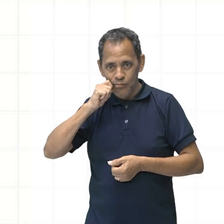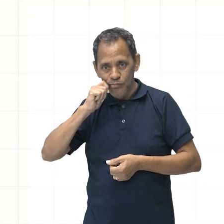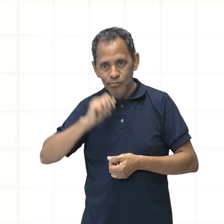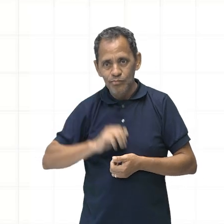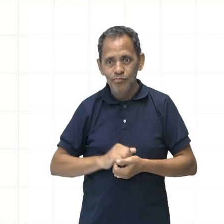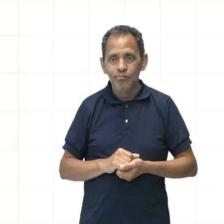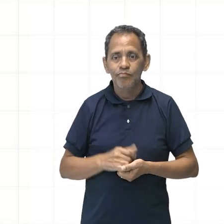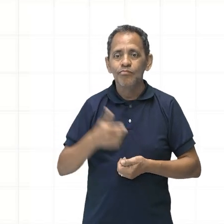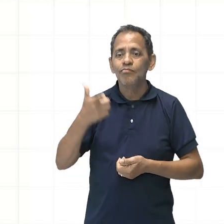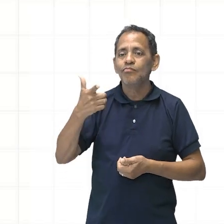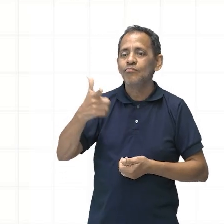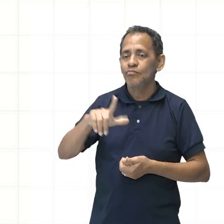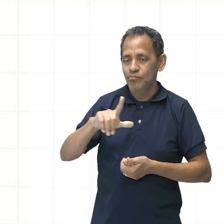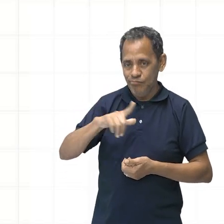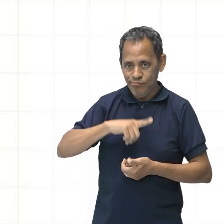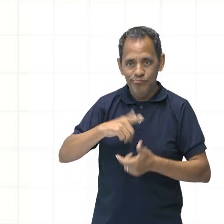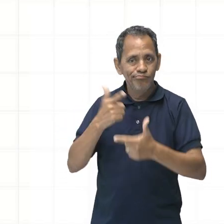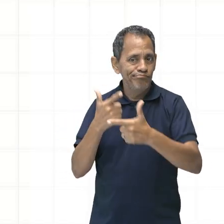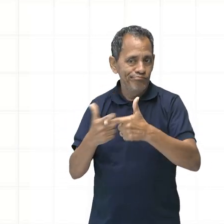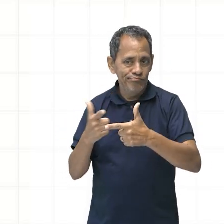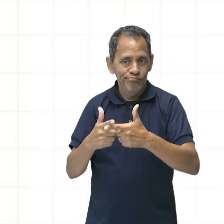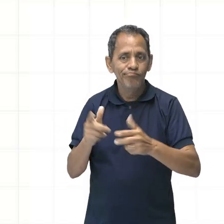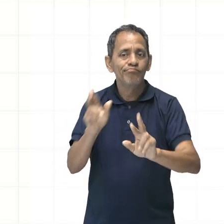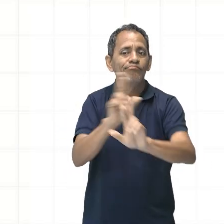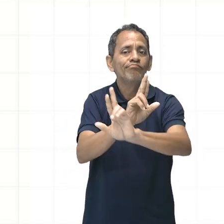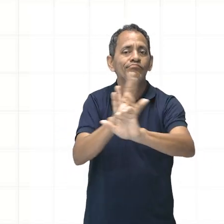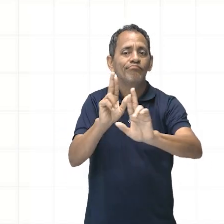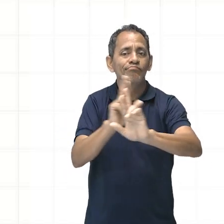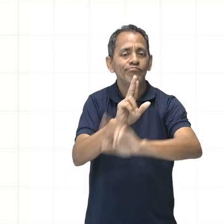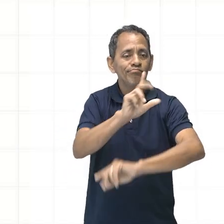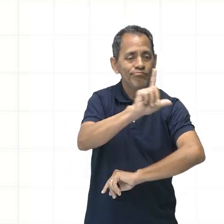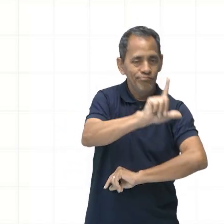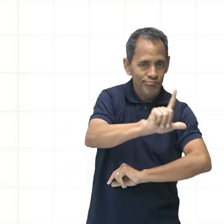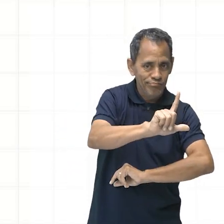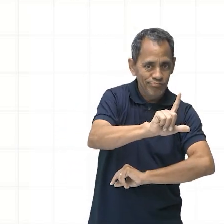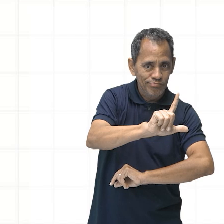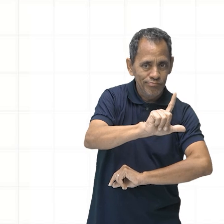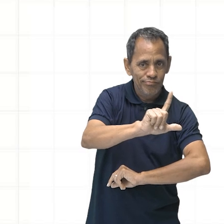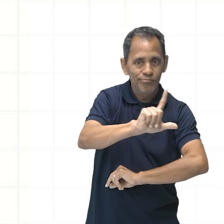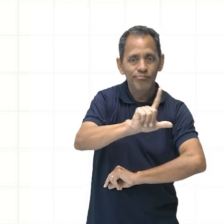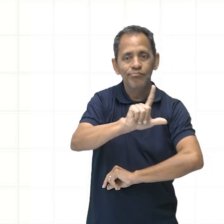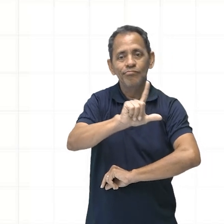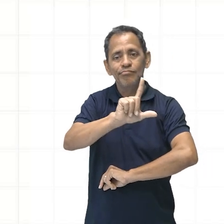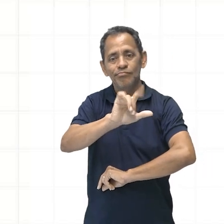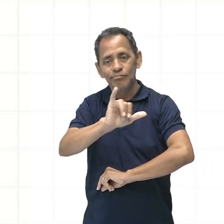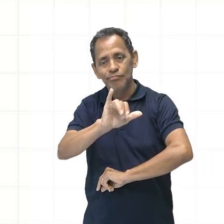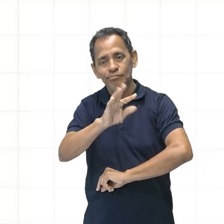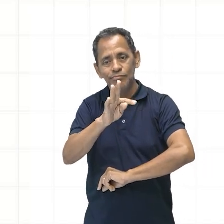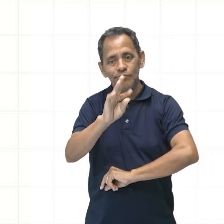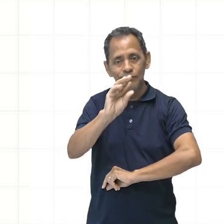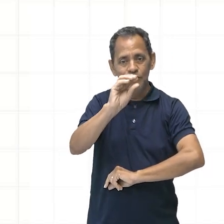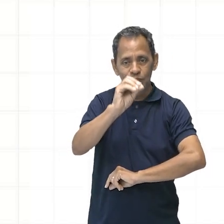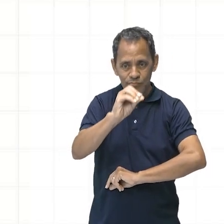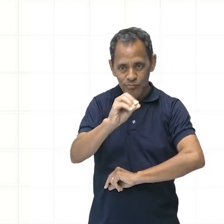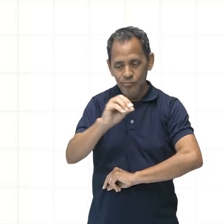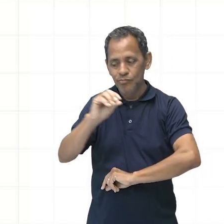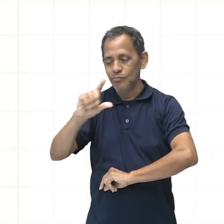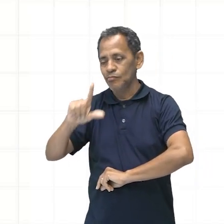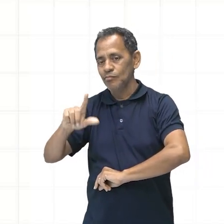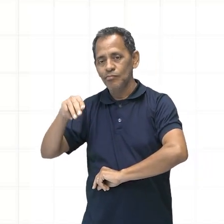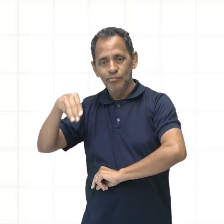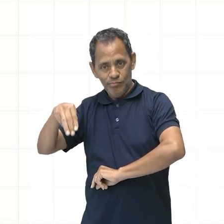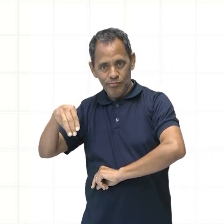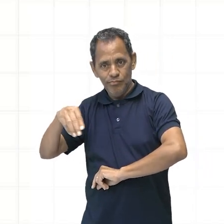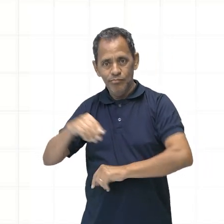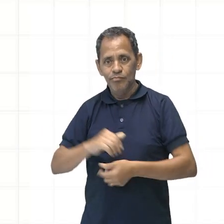Novamente, nós temos um problema que relaciona litro com unidades em metros. E